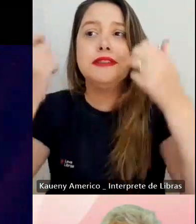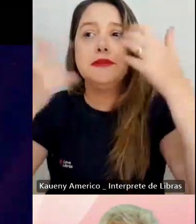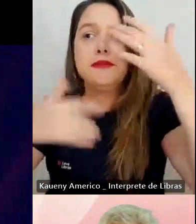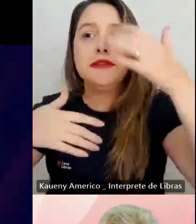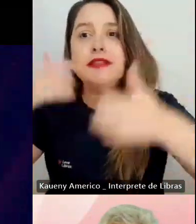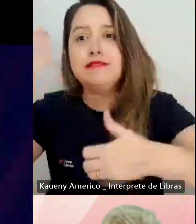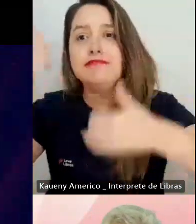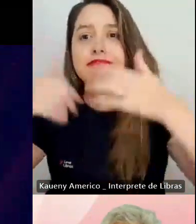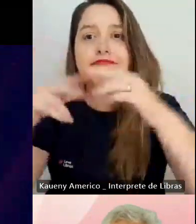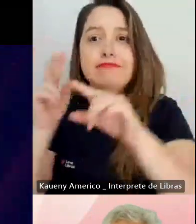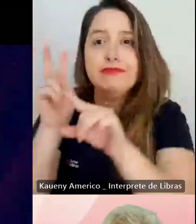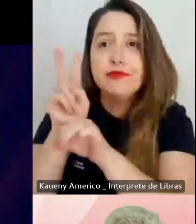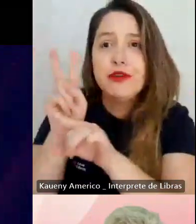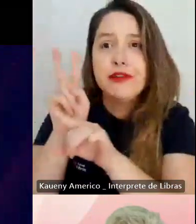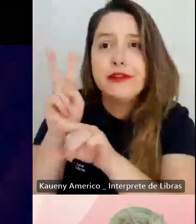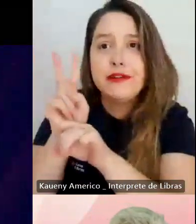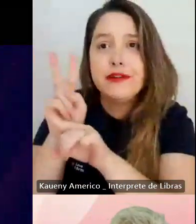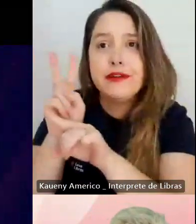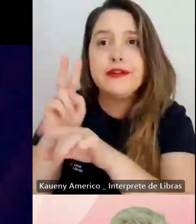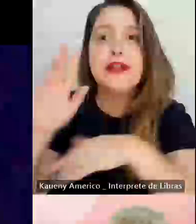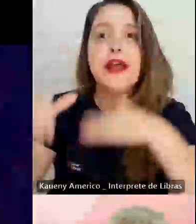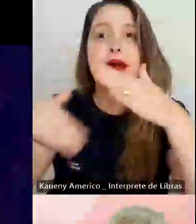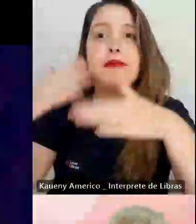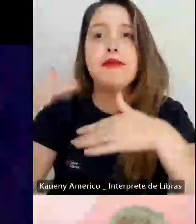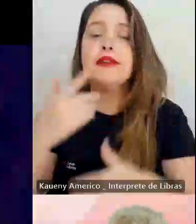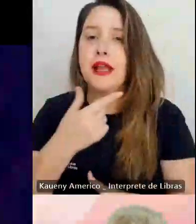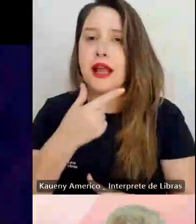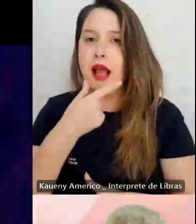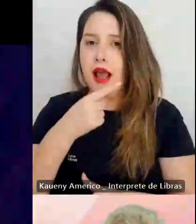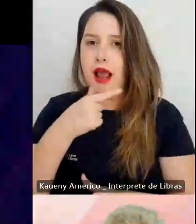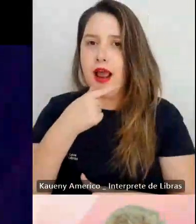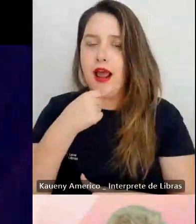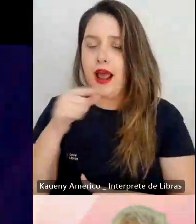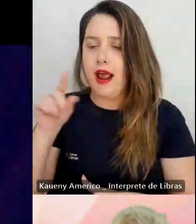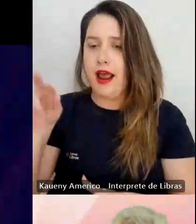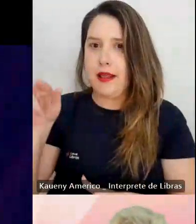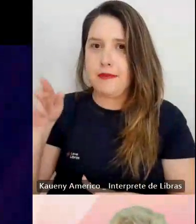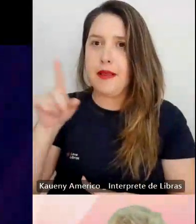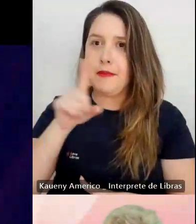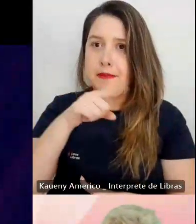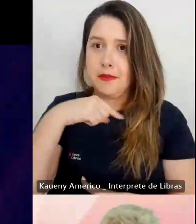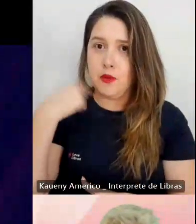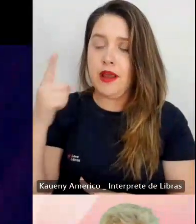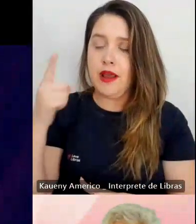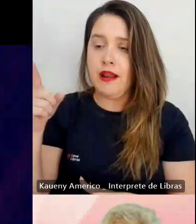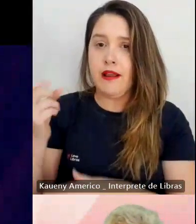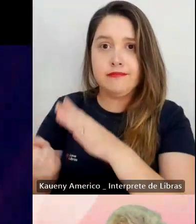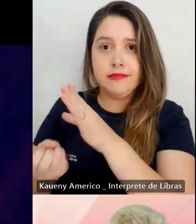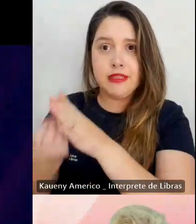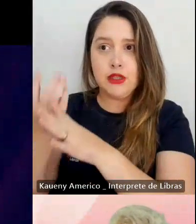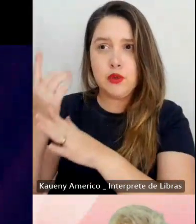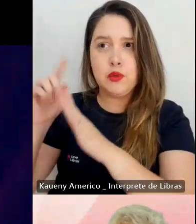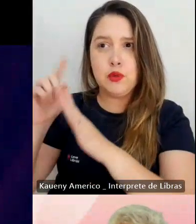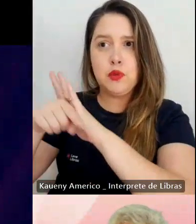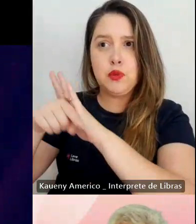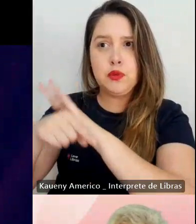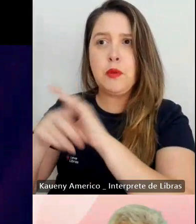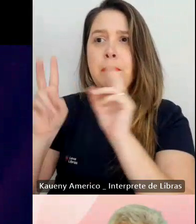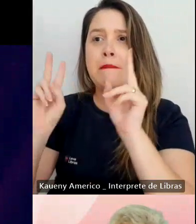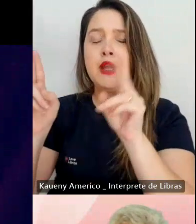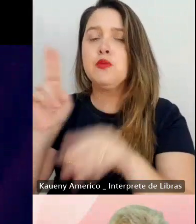cuidados. Após a morte da irmã, da Susan, ela criou a fundação com o mesmo nome,